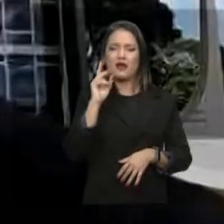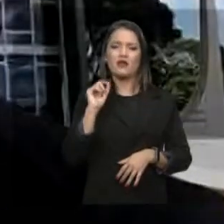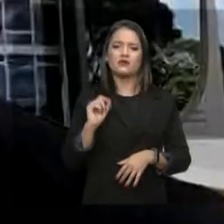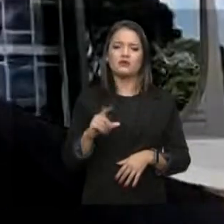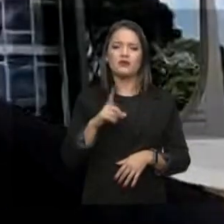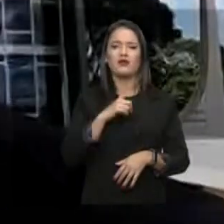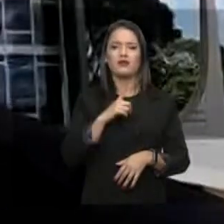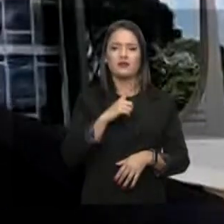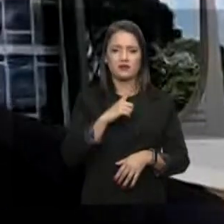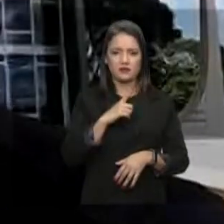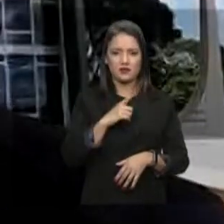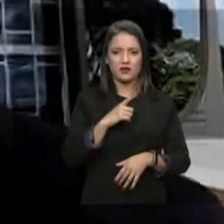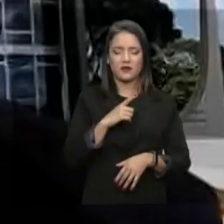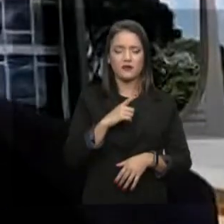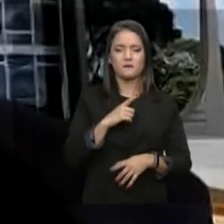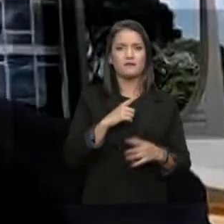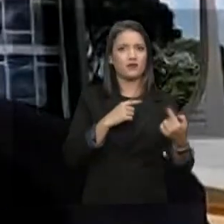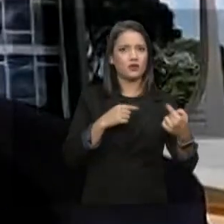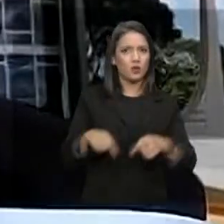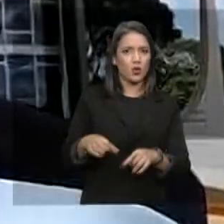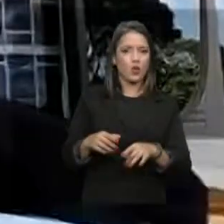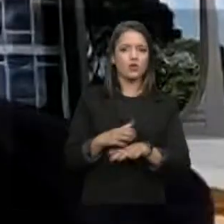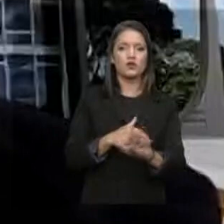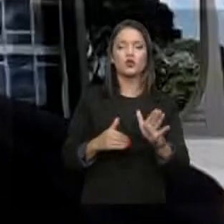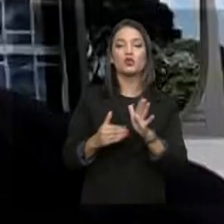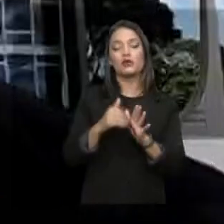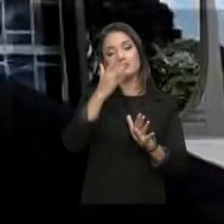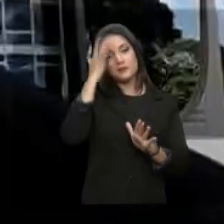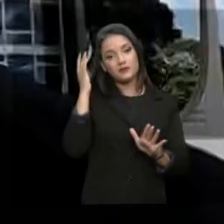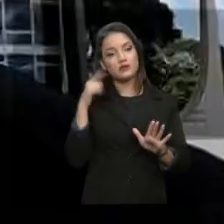integrar o contraditório, todas aquelas que foram parte